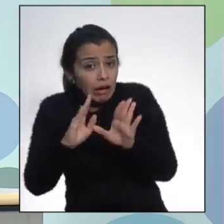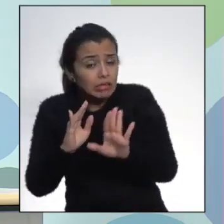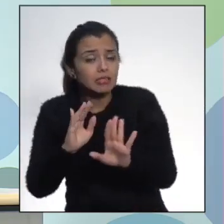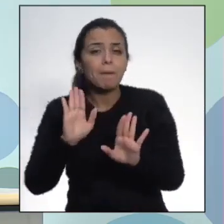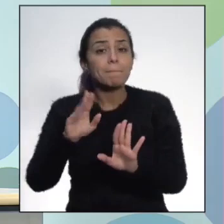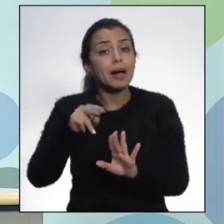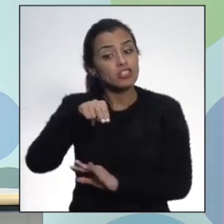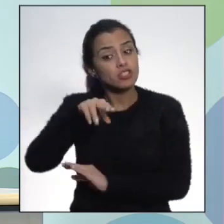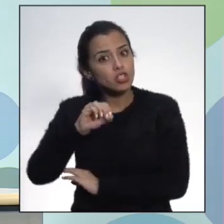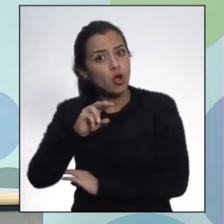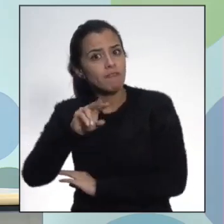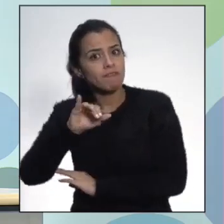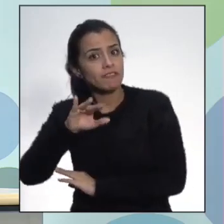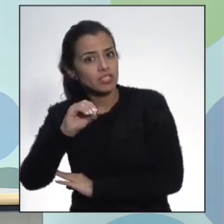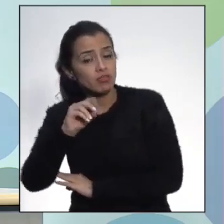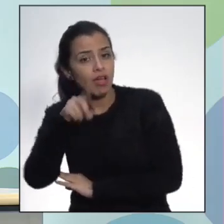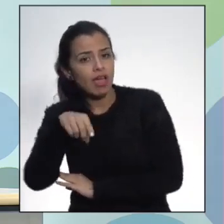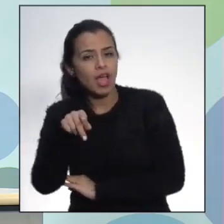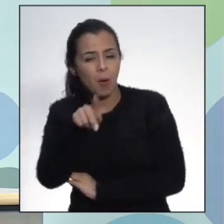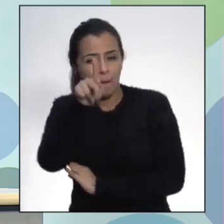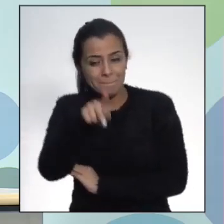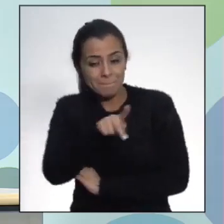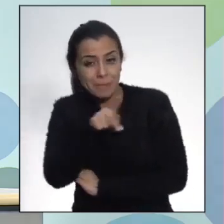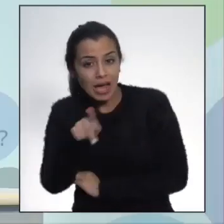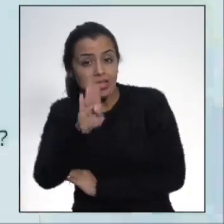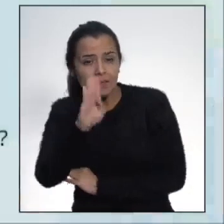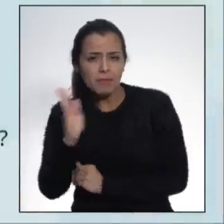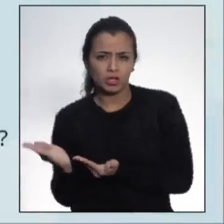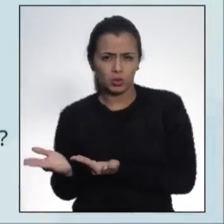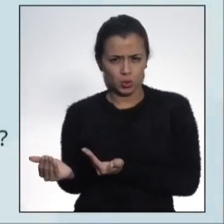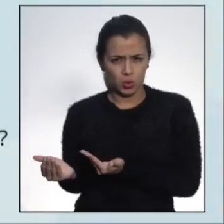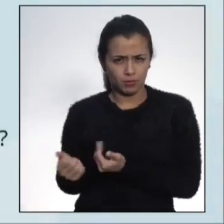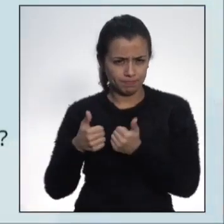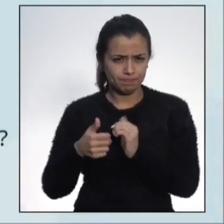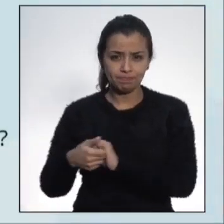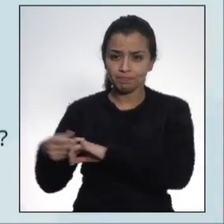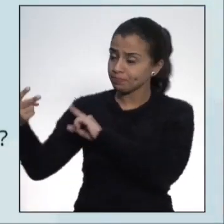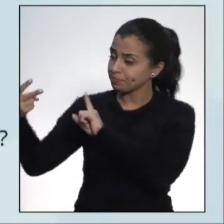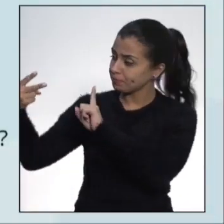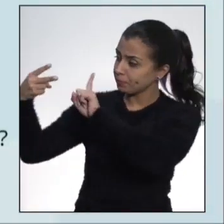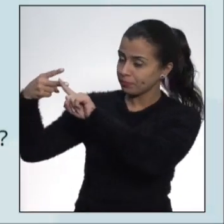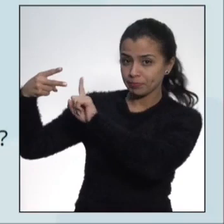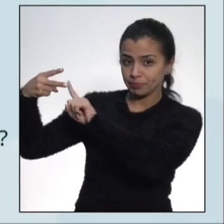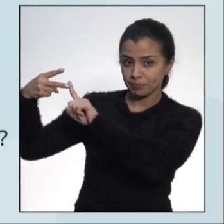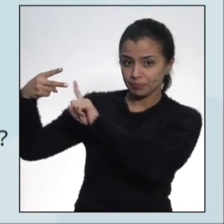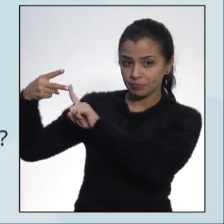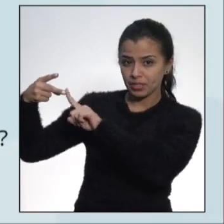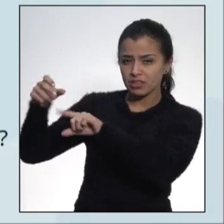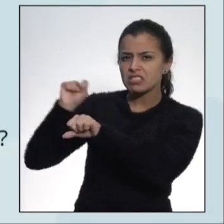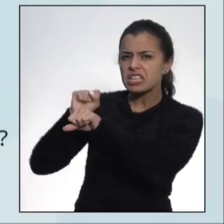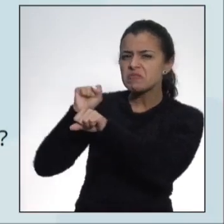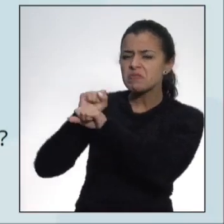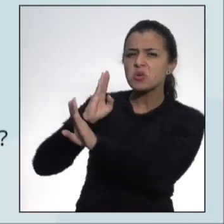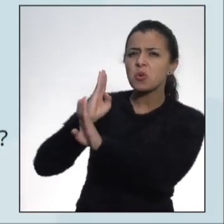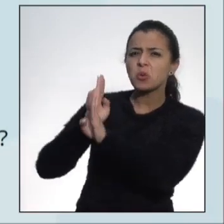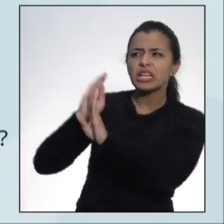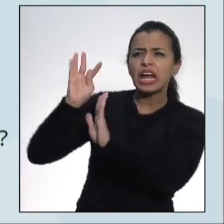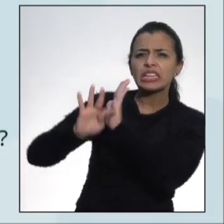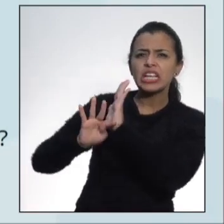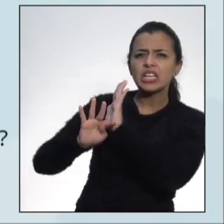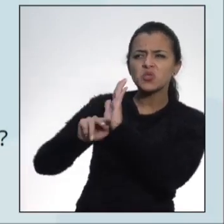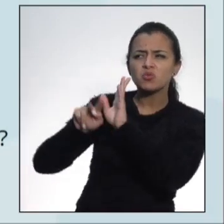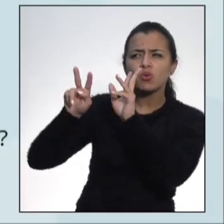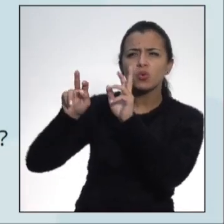é um padre jovem, tá? O que você espera encontrar em um texto com esse título? Bom, acho